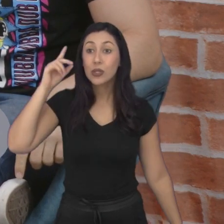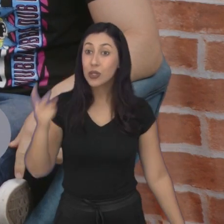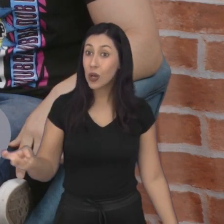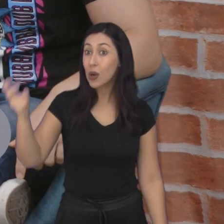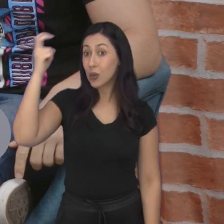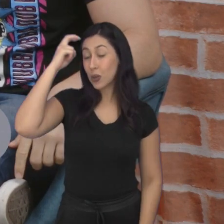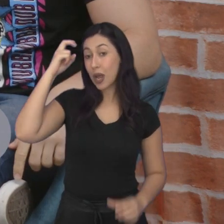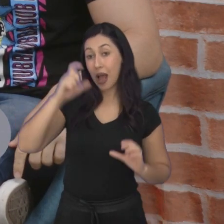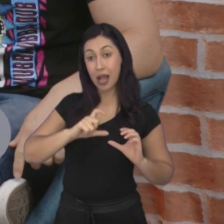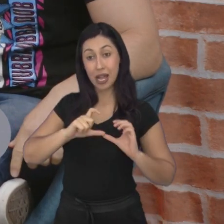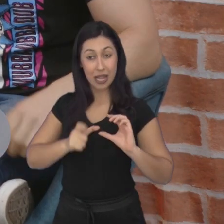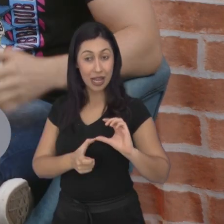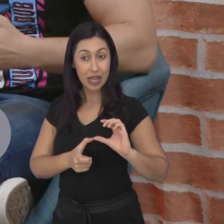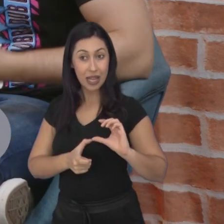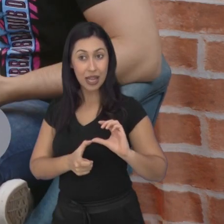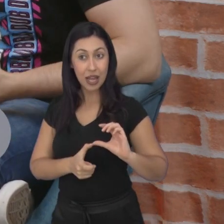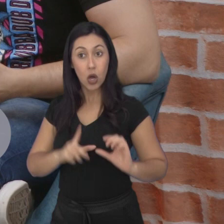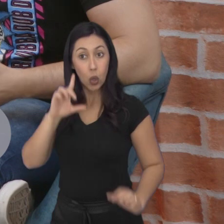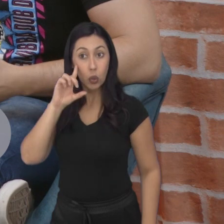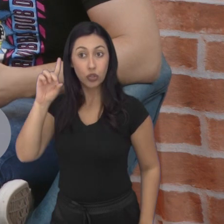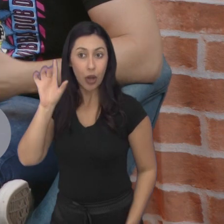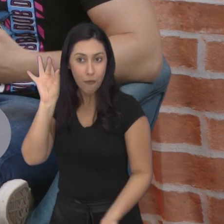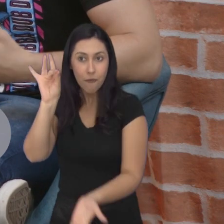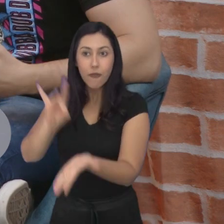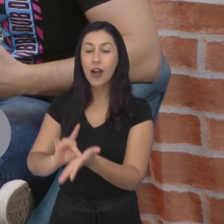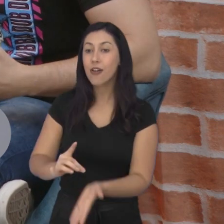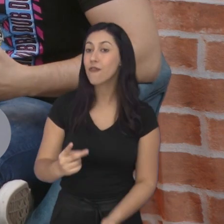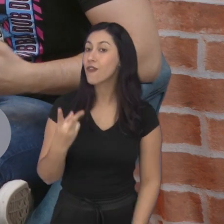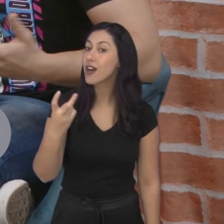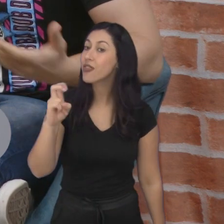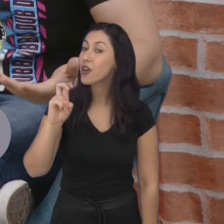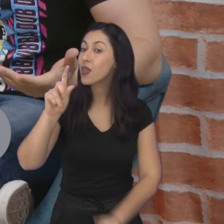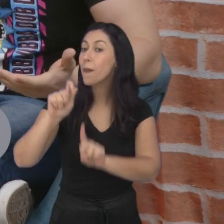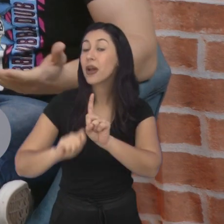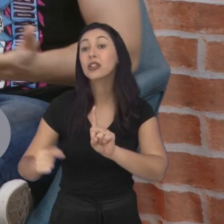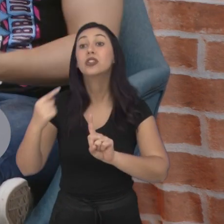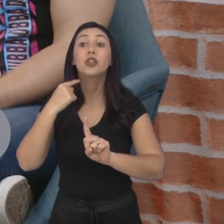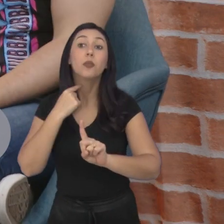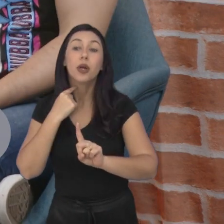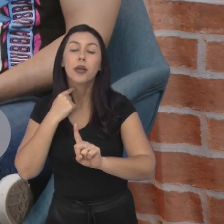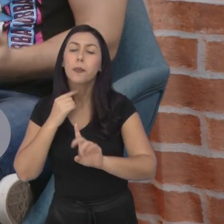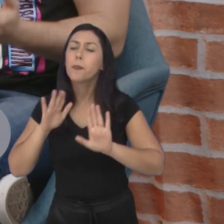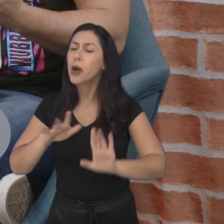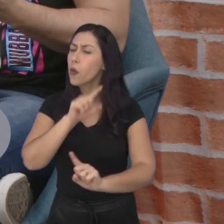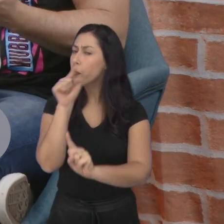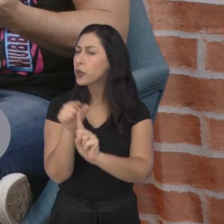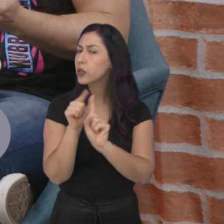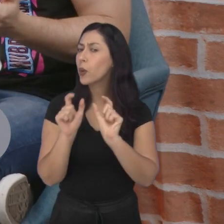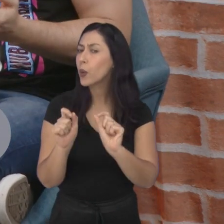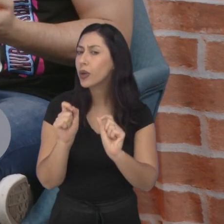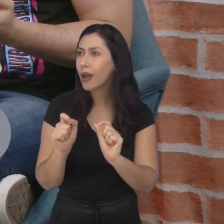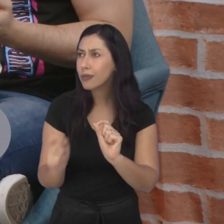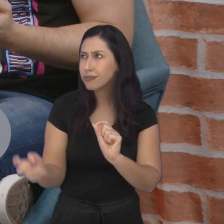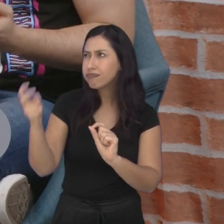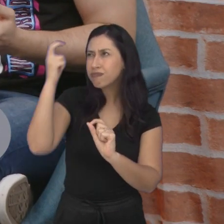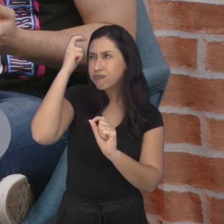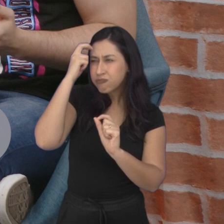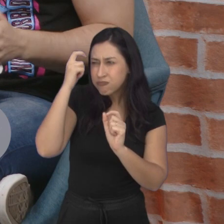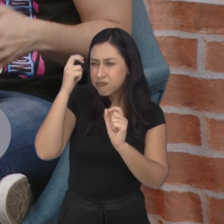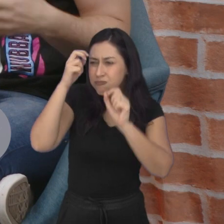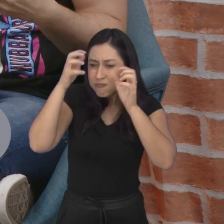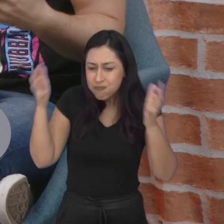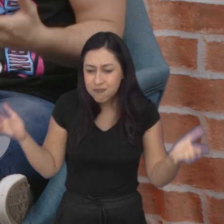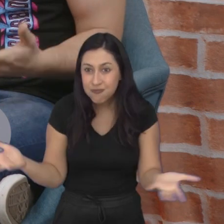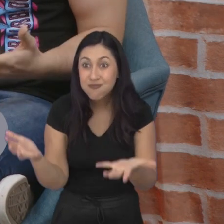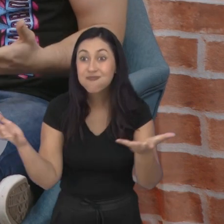da Cultura Geek. A data oficial é 25 de maio e, com ela, os objetivos são fortalecer e divulgar essa cultura na